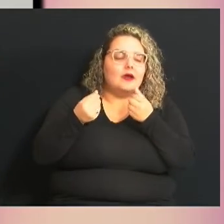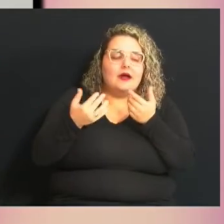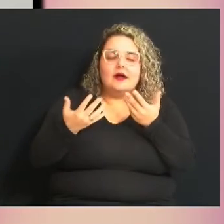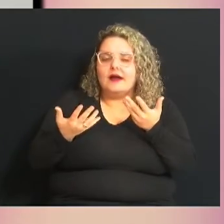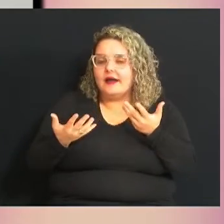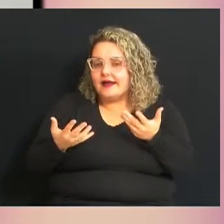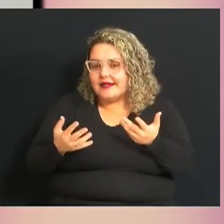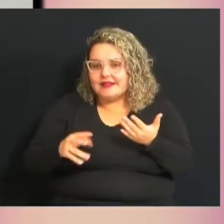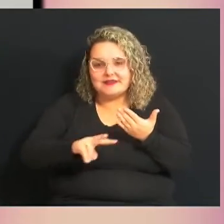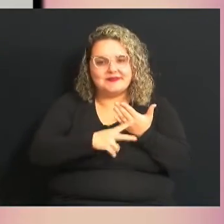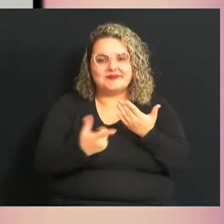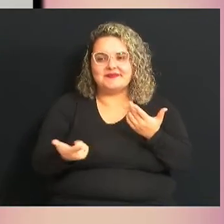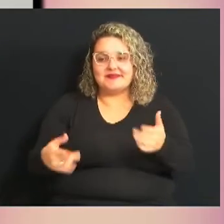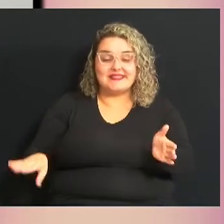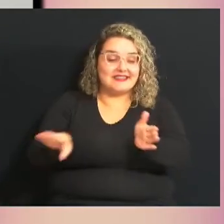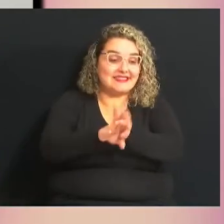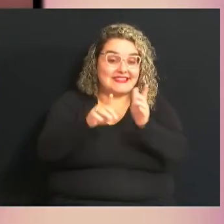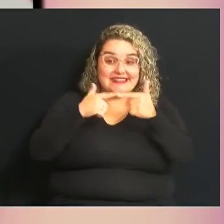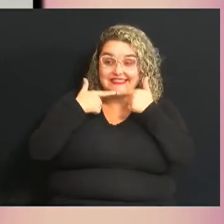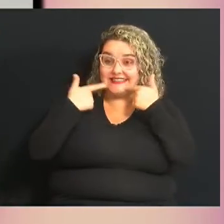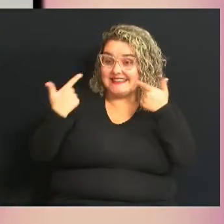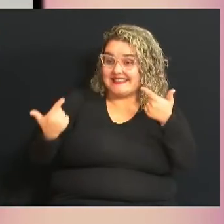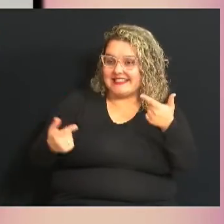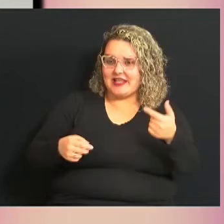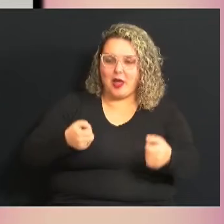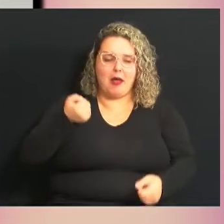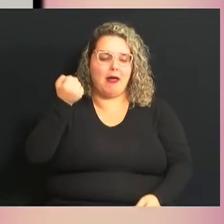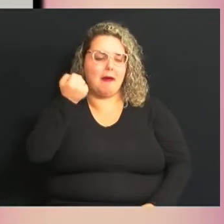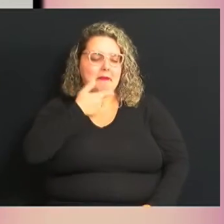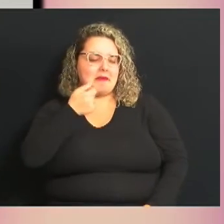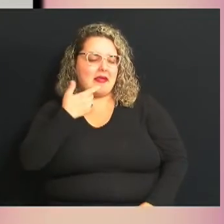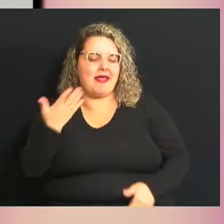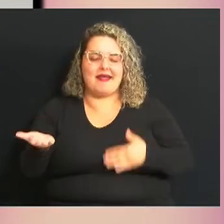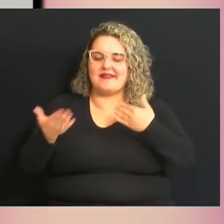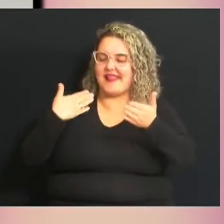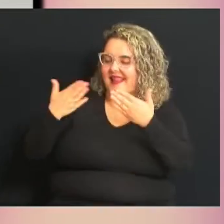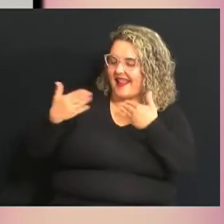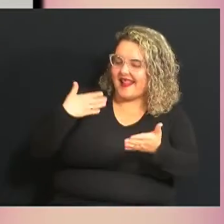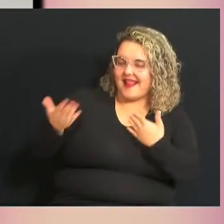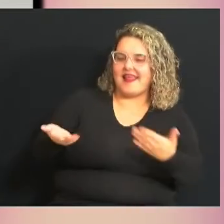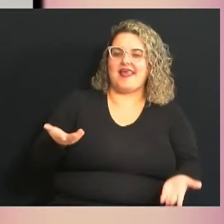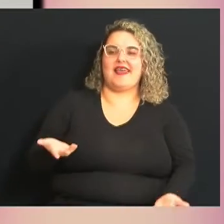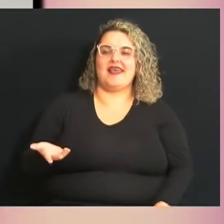já chega sorrindo, ele já chega contando uma piada, ele já chega, né, com